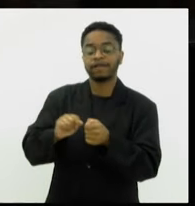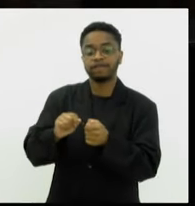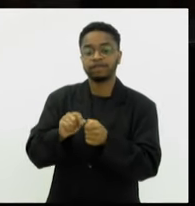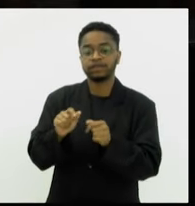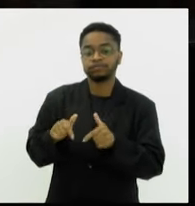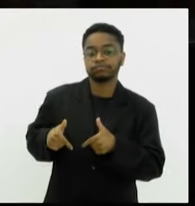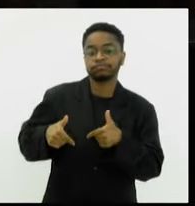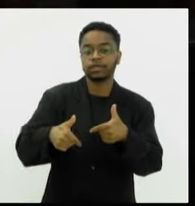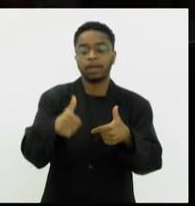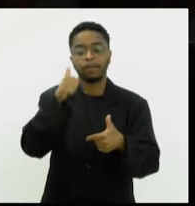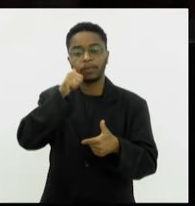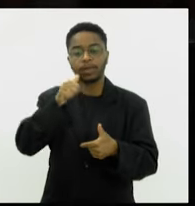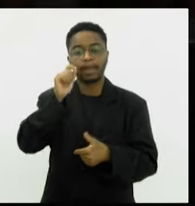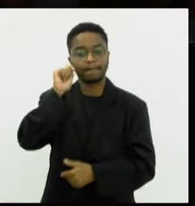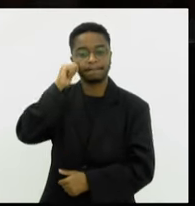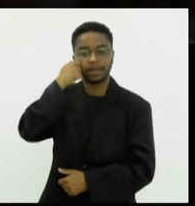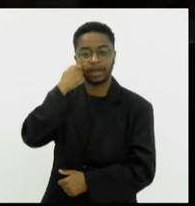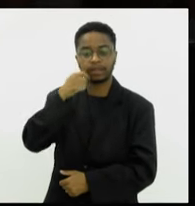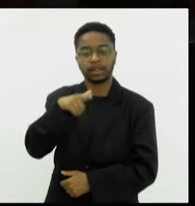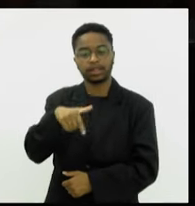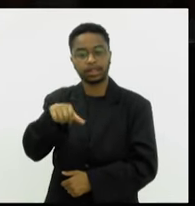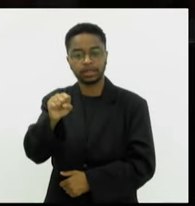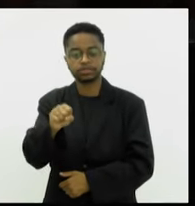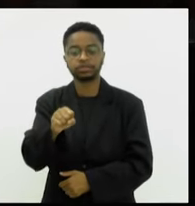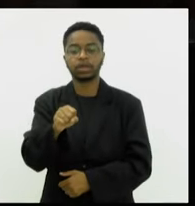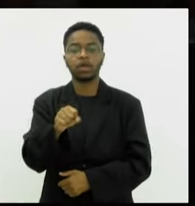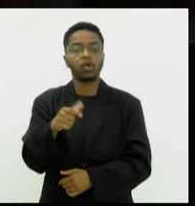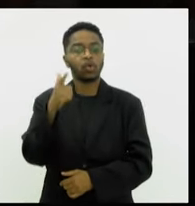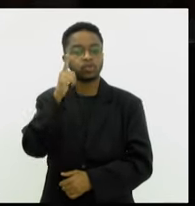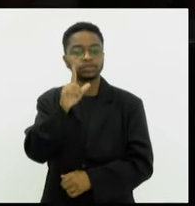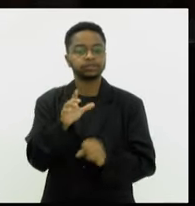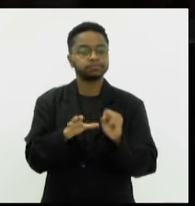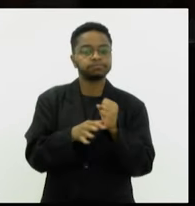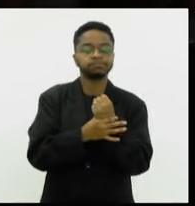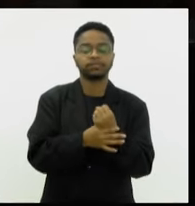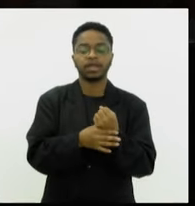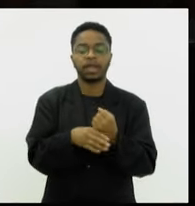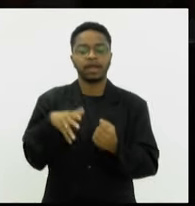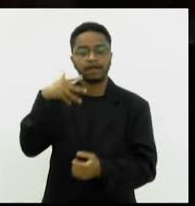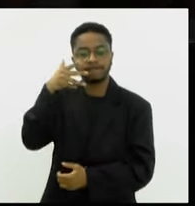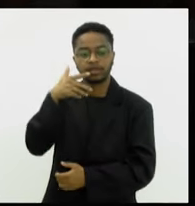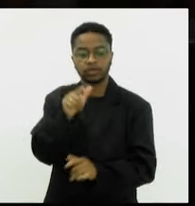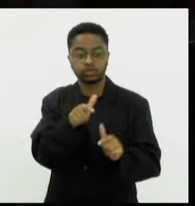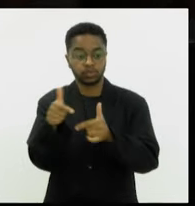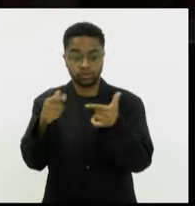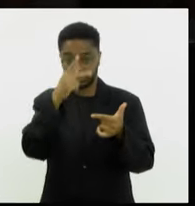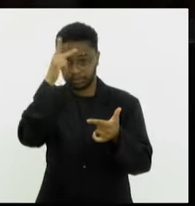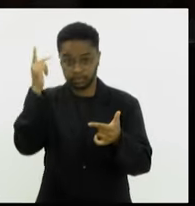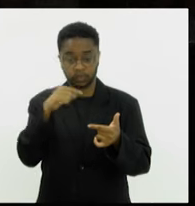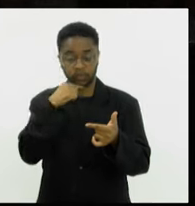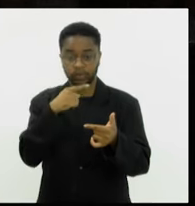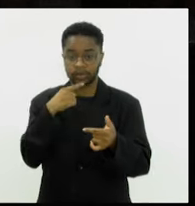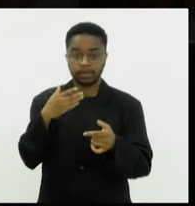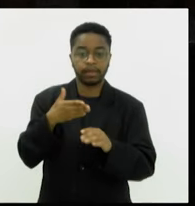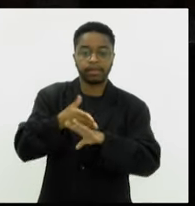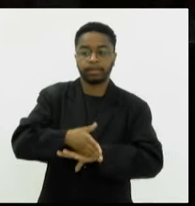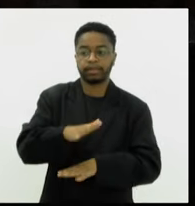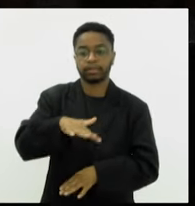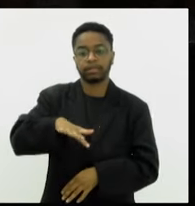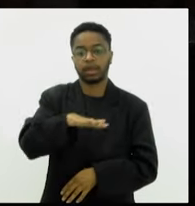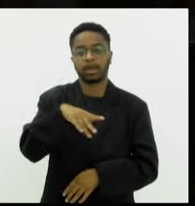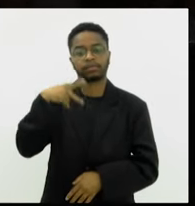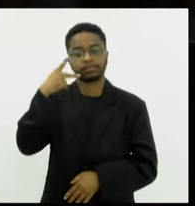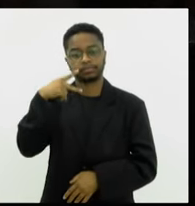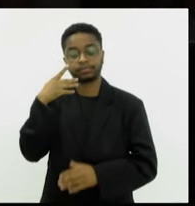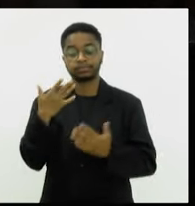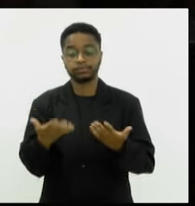preta, lésbica, que garantiria ali a fala de tantas outras que nunca tiveram a possibilidade de entrar dentro de um parlamento.